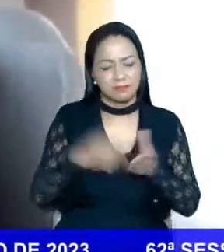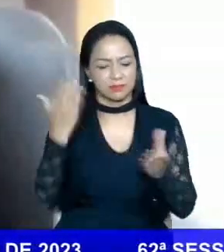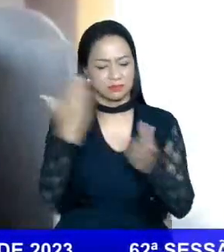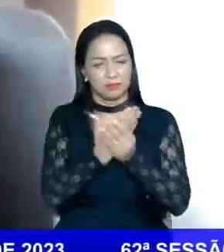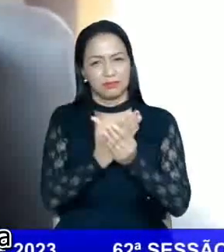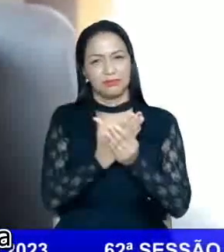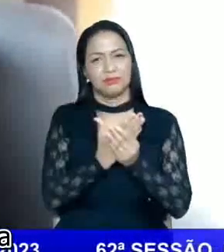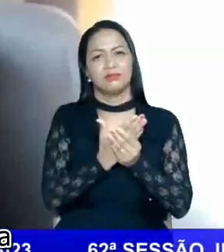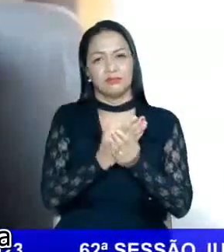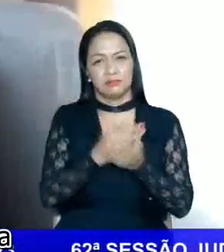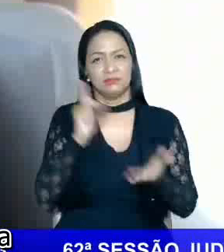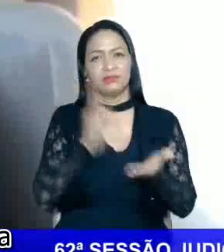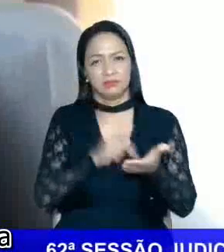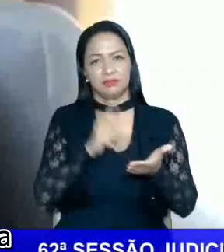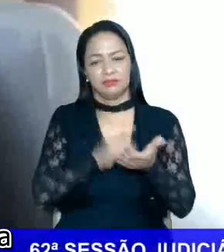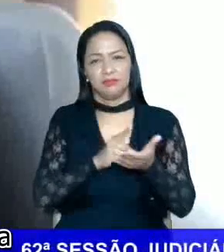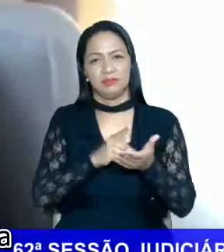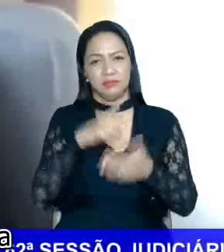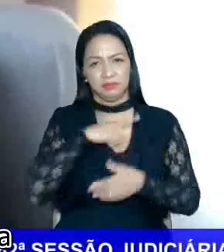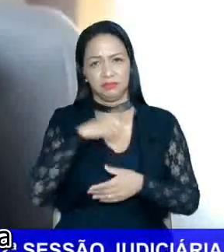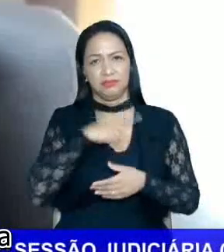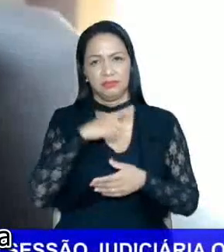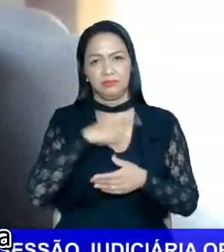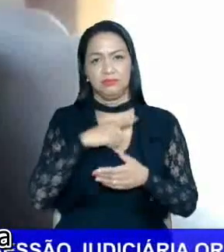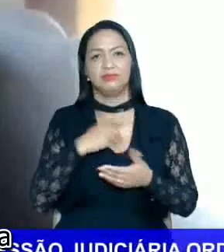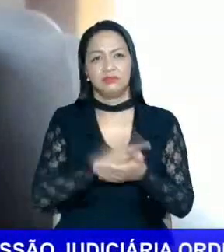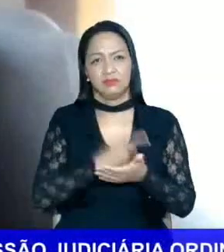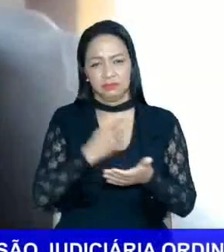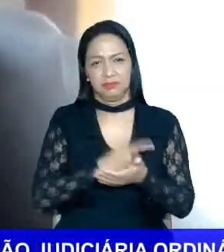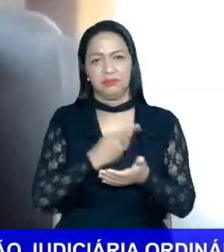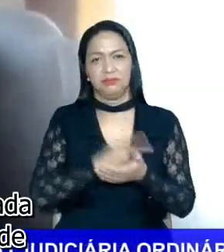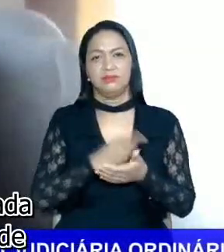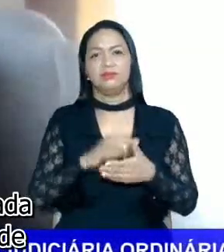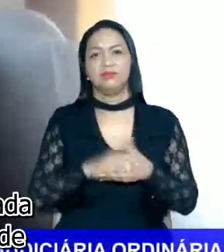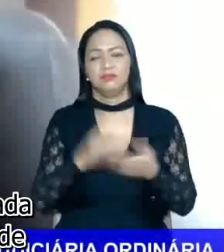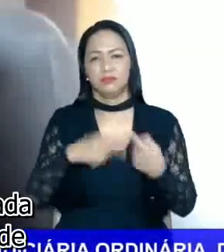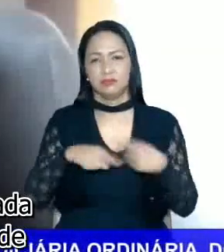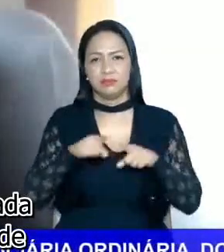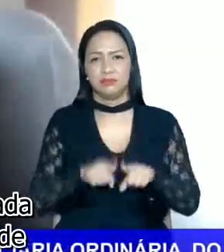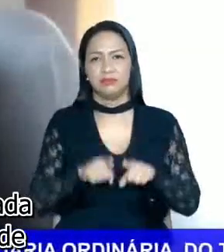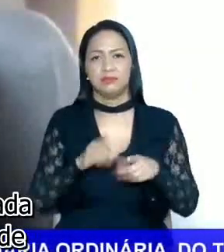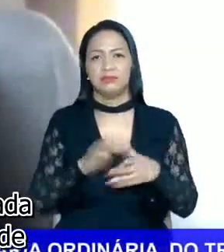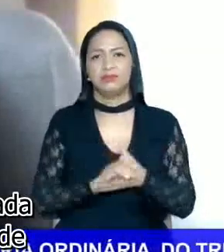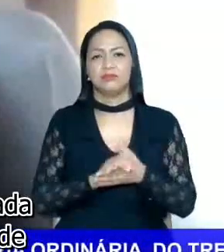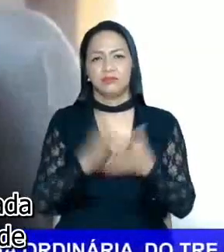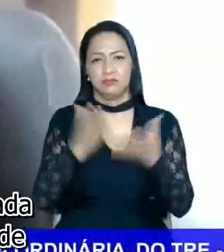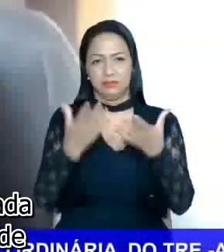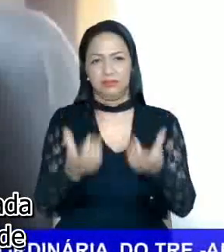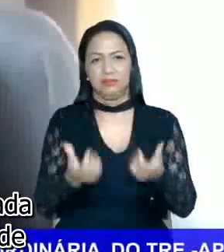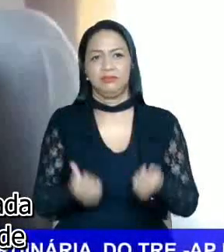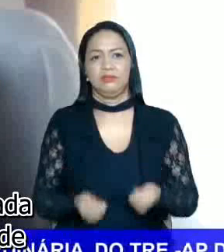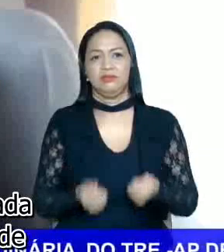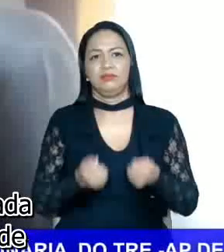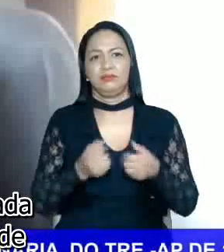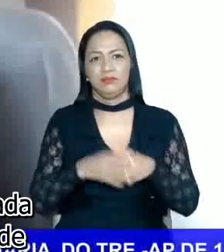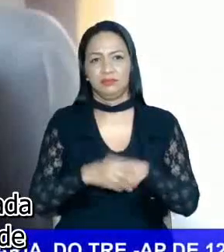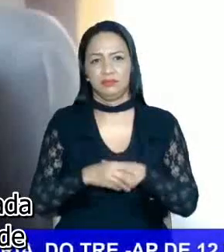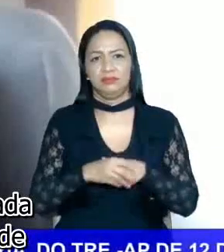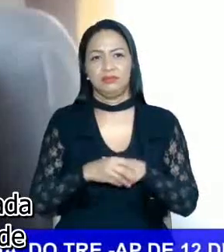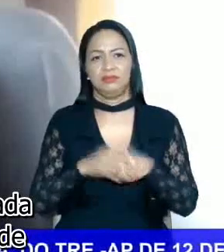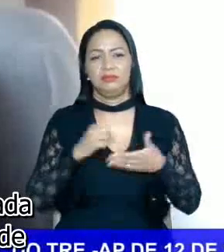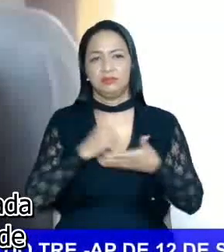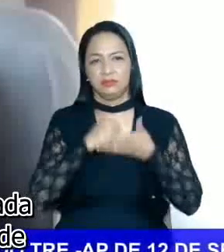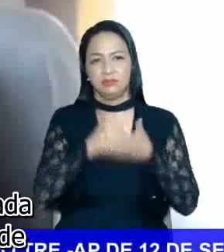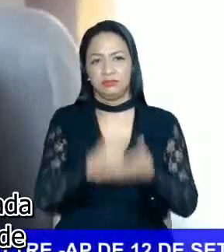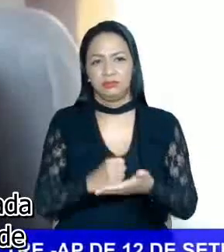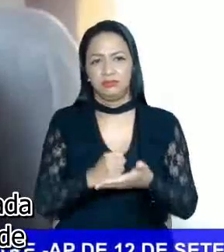processo e, de fato, eu constatei que houve uma falha. Então, eu acolhi, né, como uma decisão